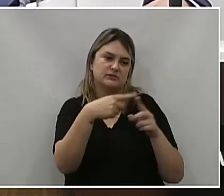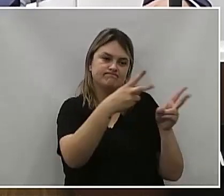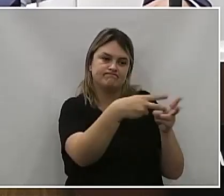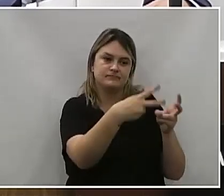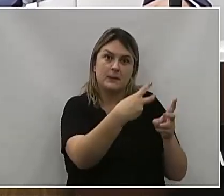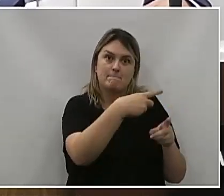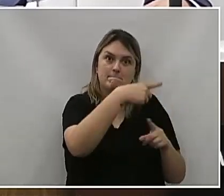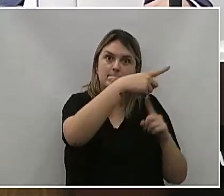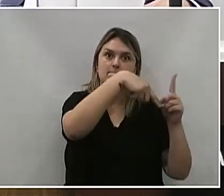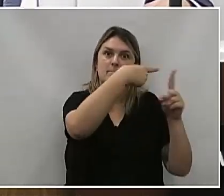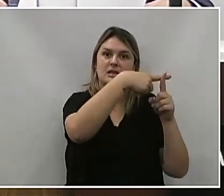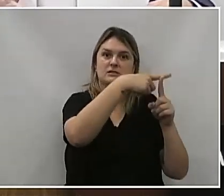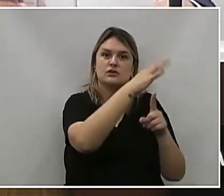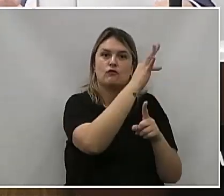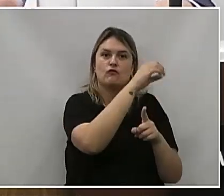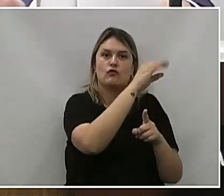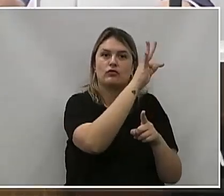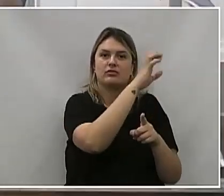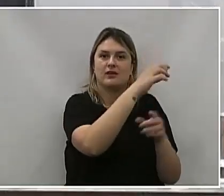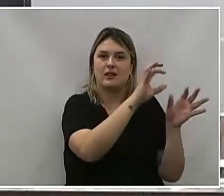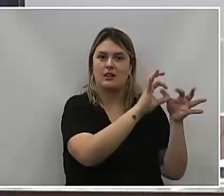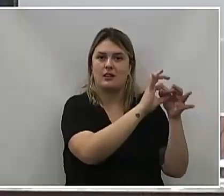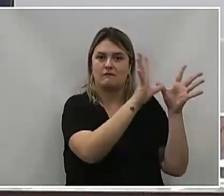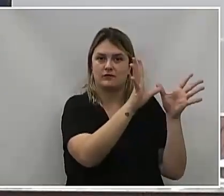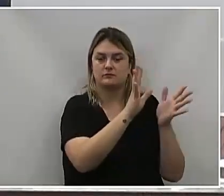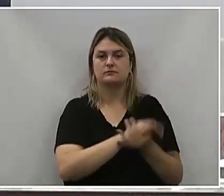de arrecadação de fonte de recursos livres.